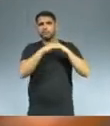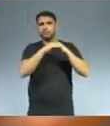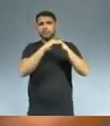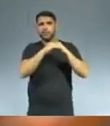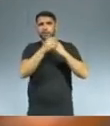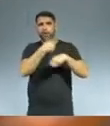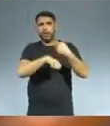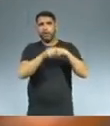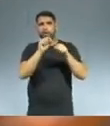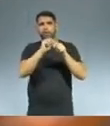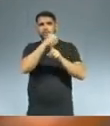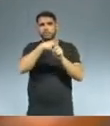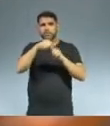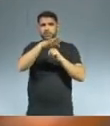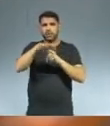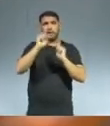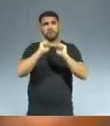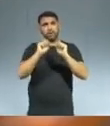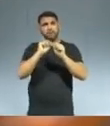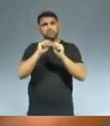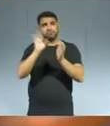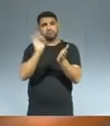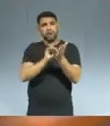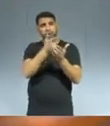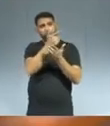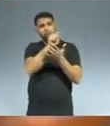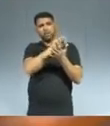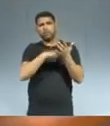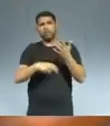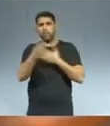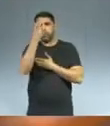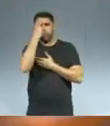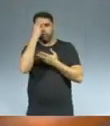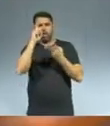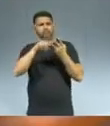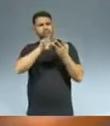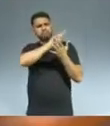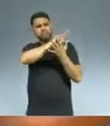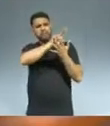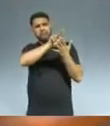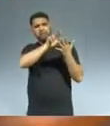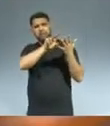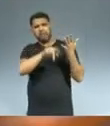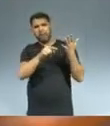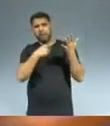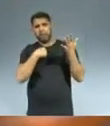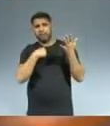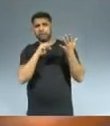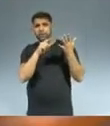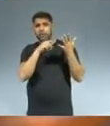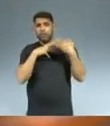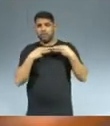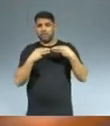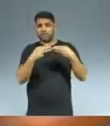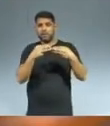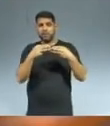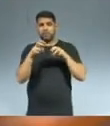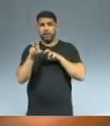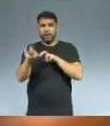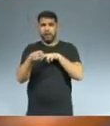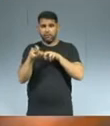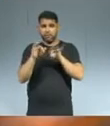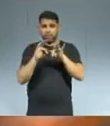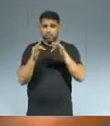social ambiental econômica e a gente pode inclusive trazer outros aspectos como cultural a enfim a isso o Ministério da